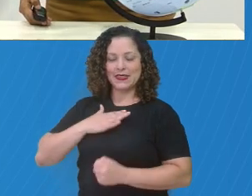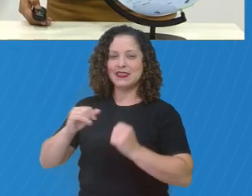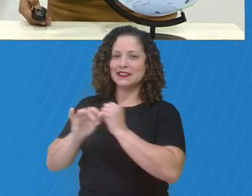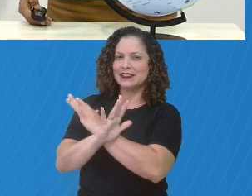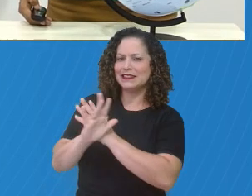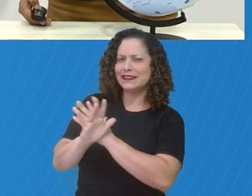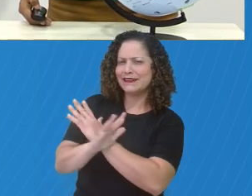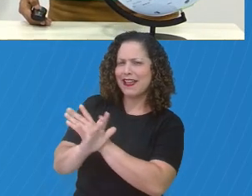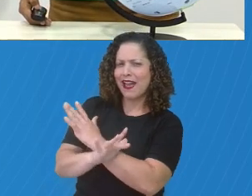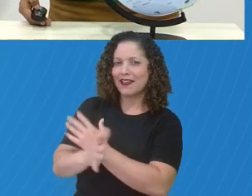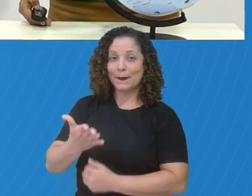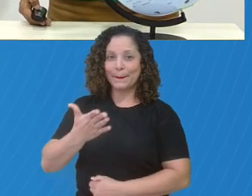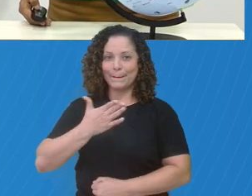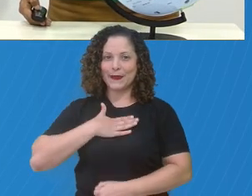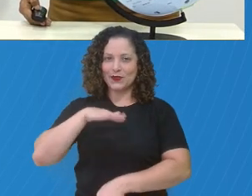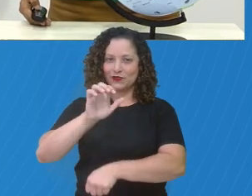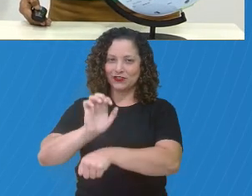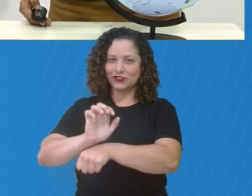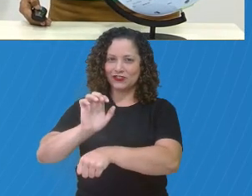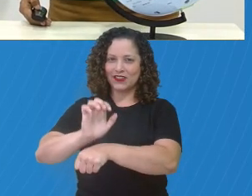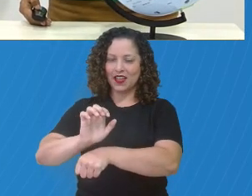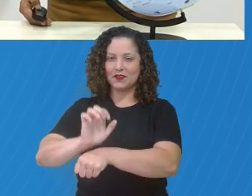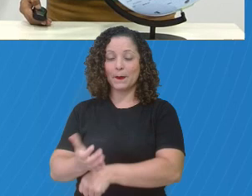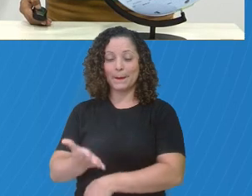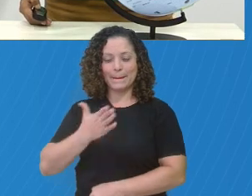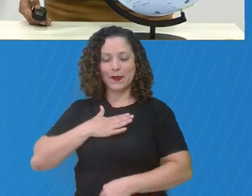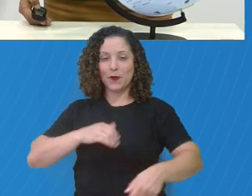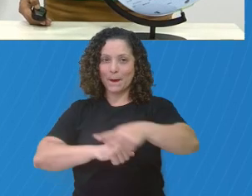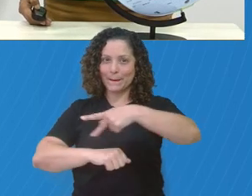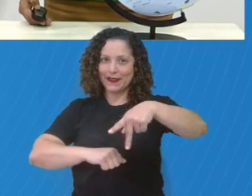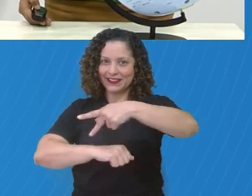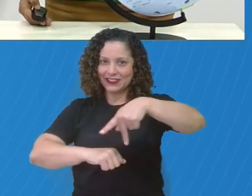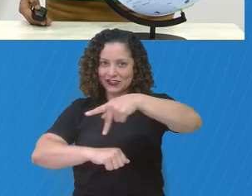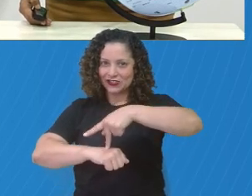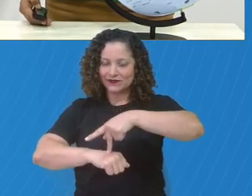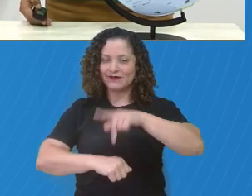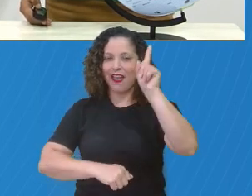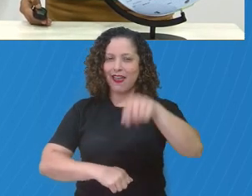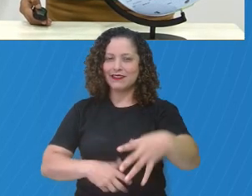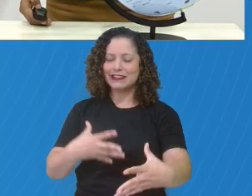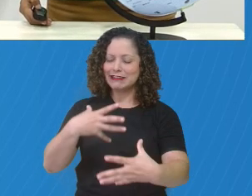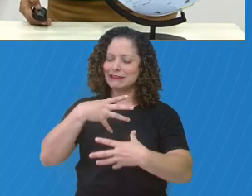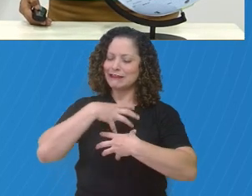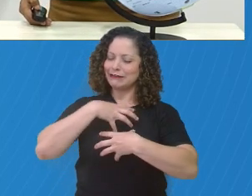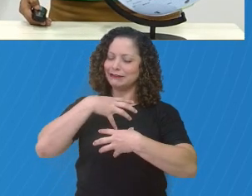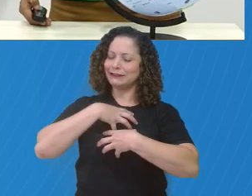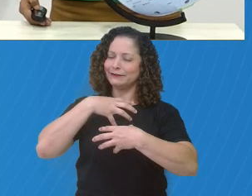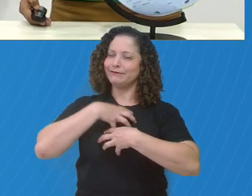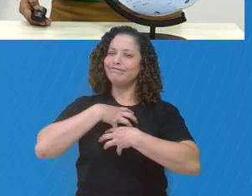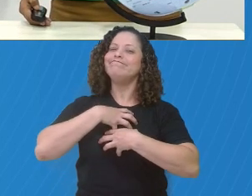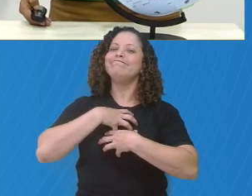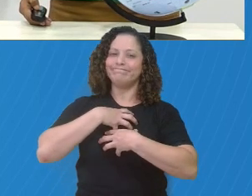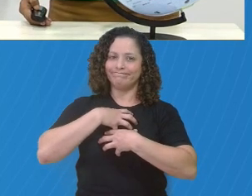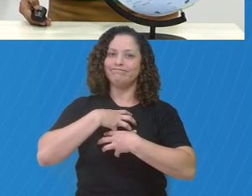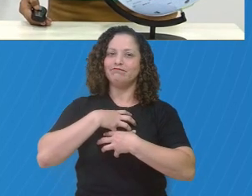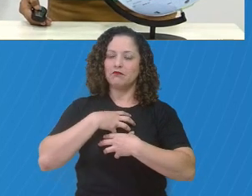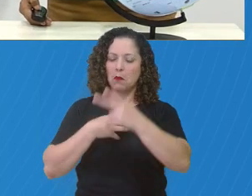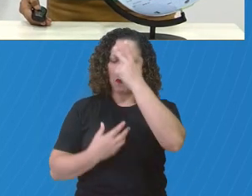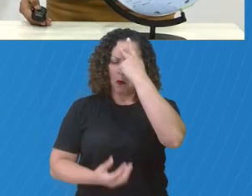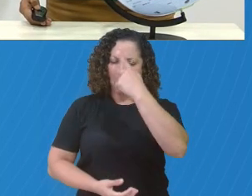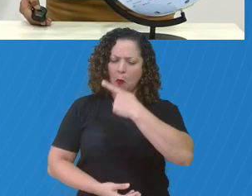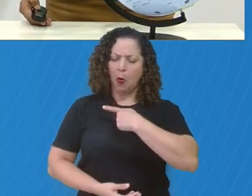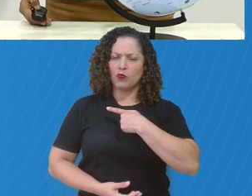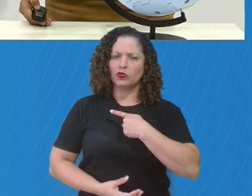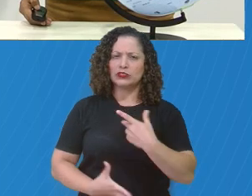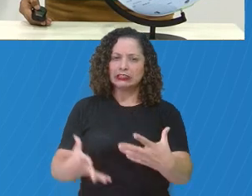cidade, o meu estado, o meu país, tá? Essa sensação, essa noção de pertencimento, tá?